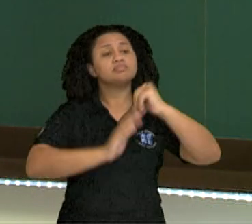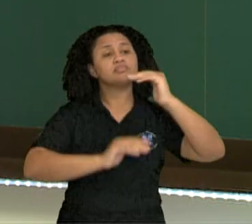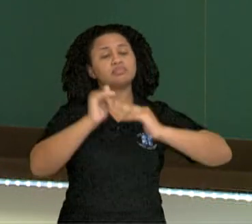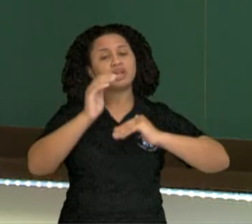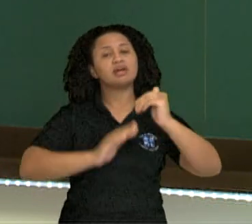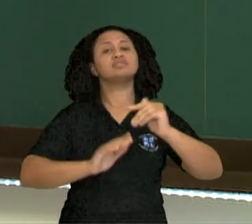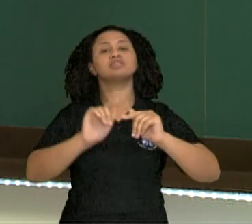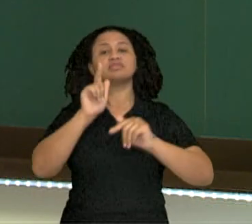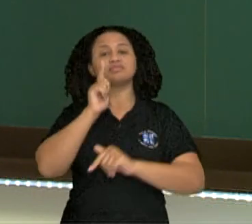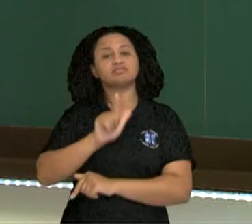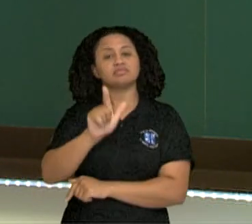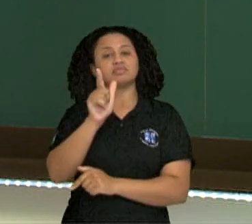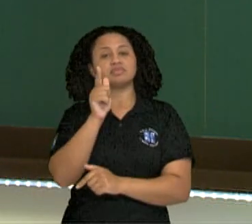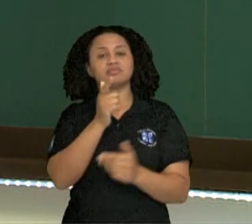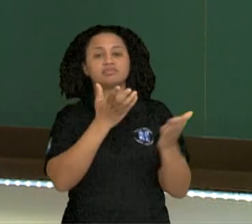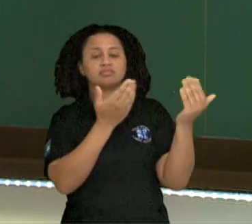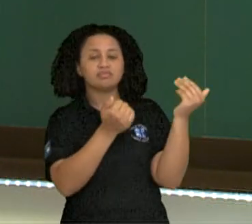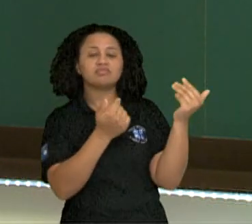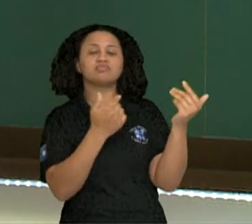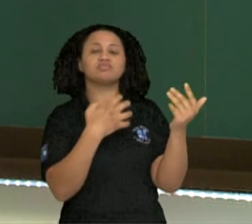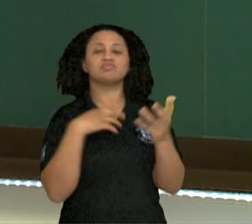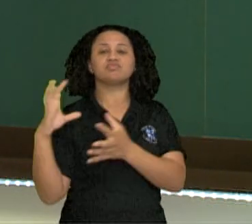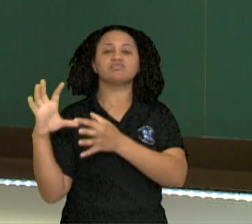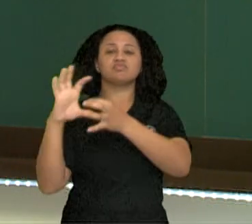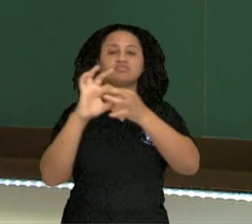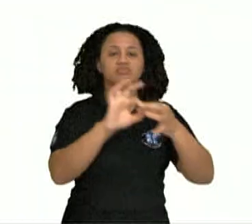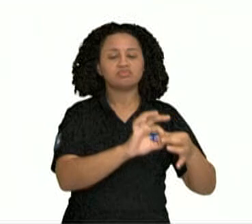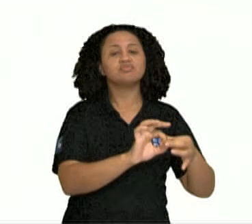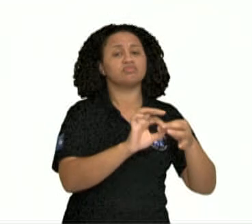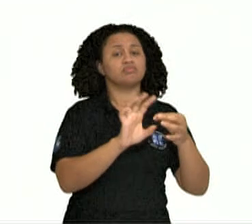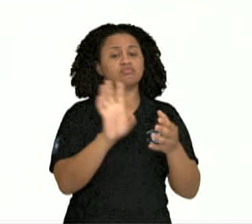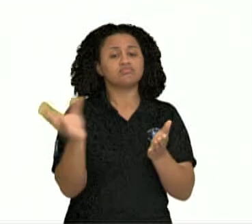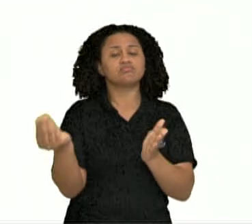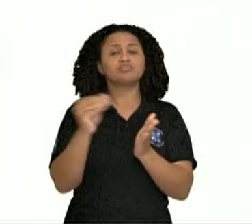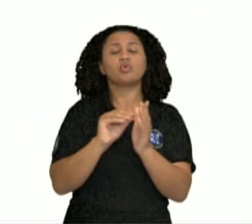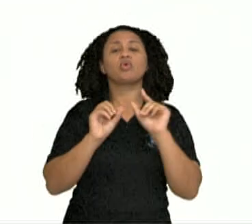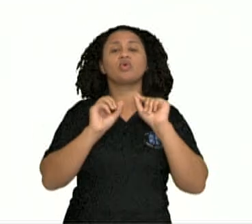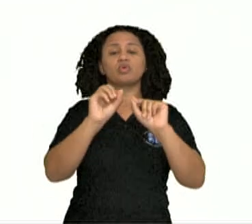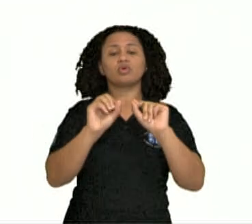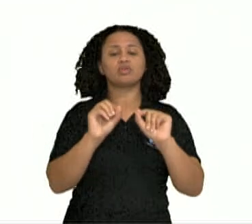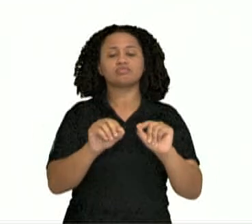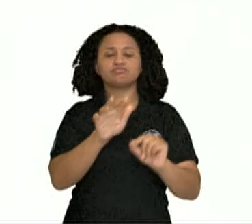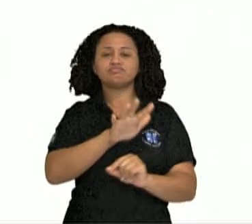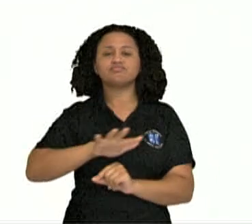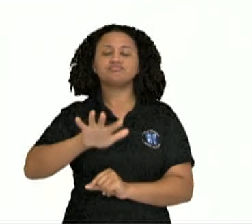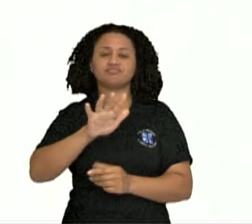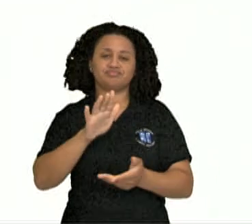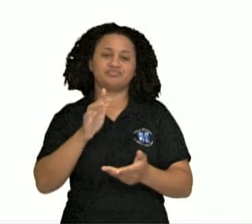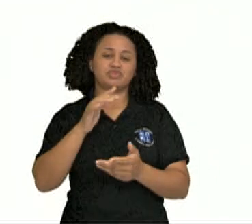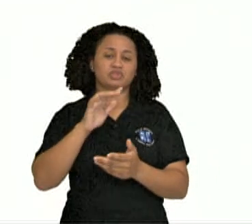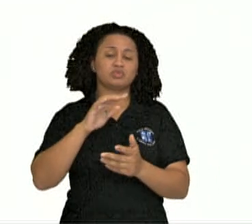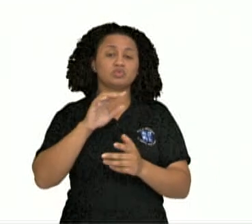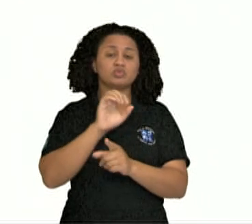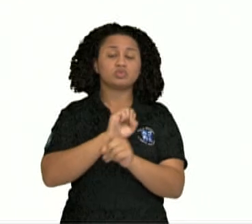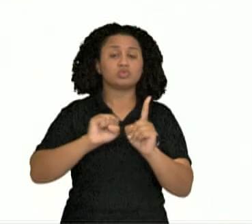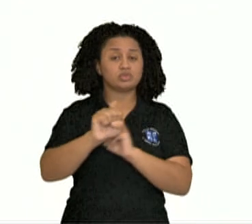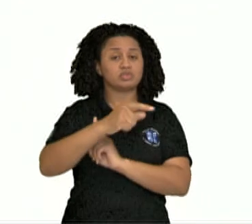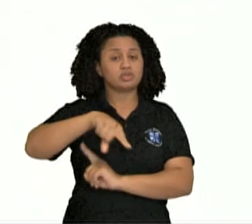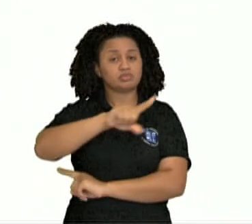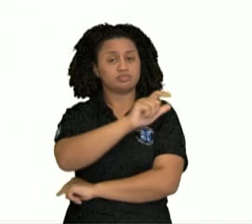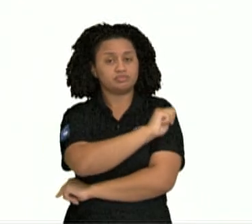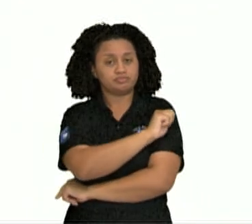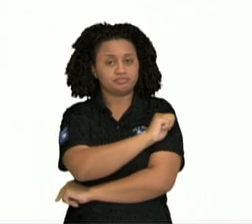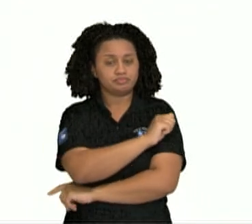da língua espanhola de forma contextualizada, inseridas no universo social do estudante.